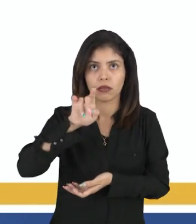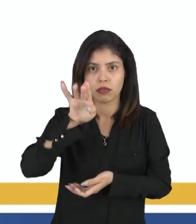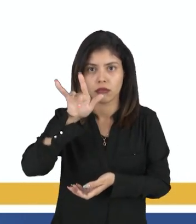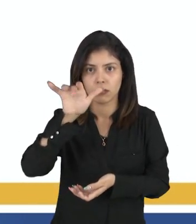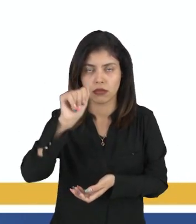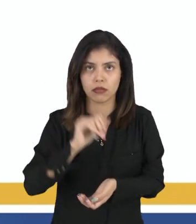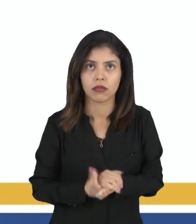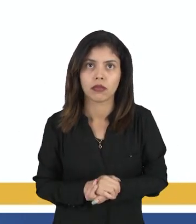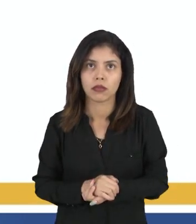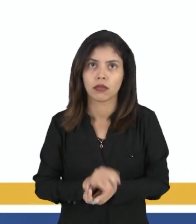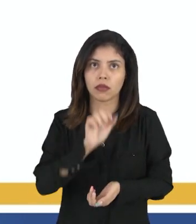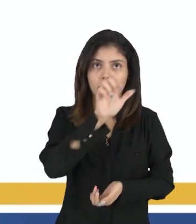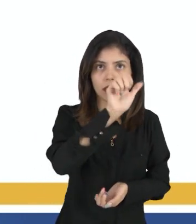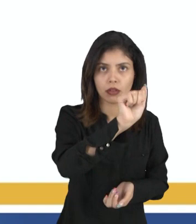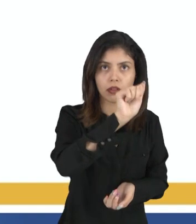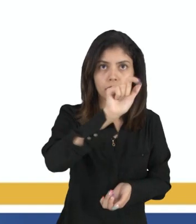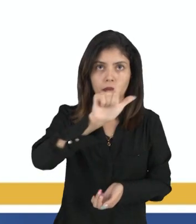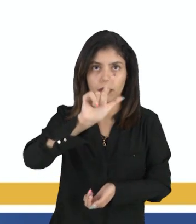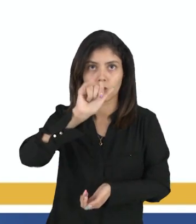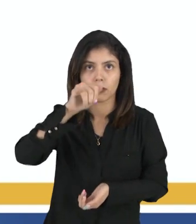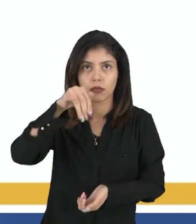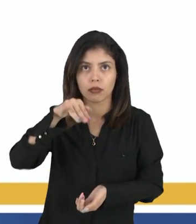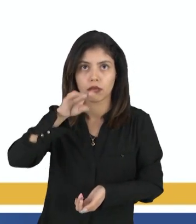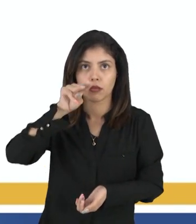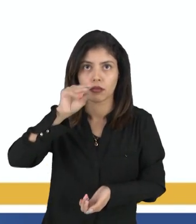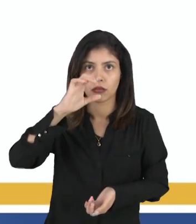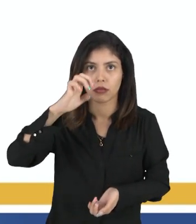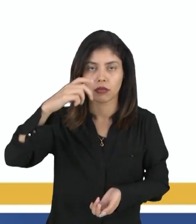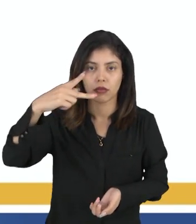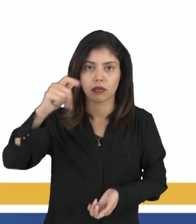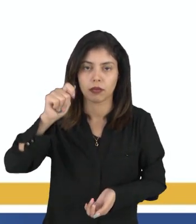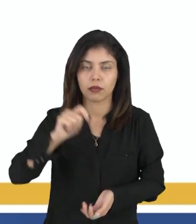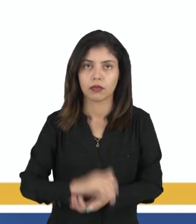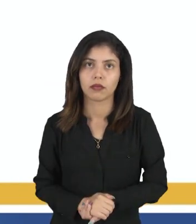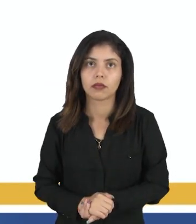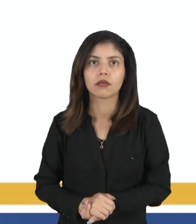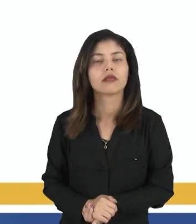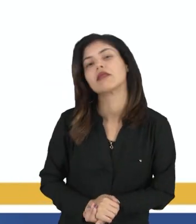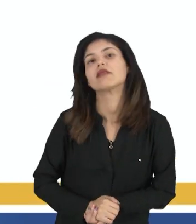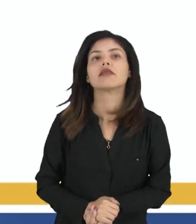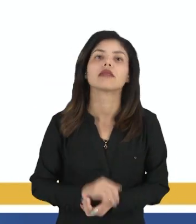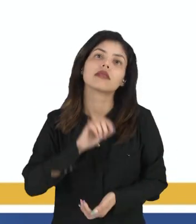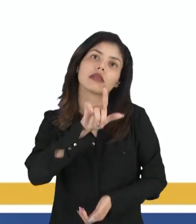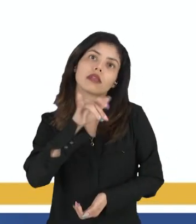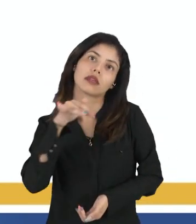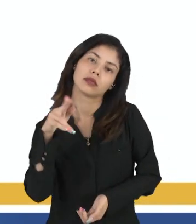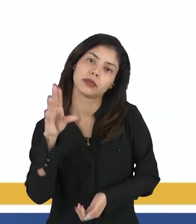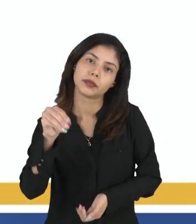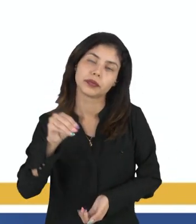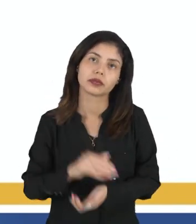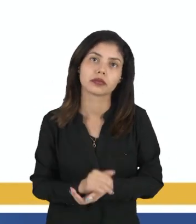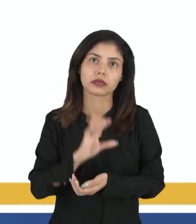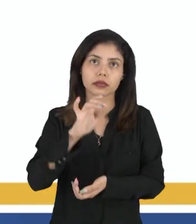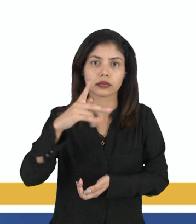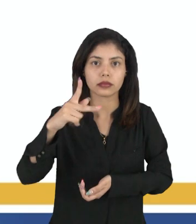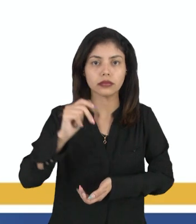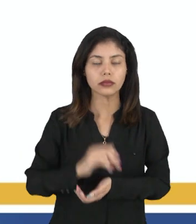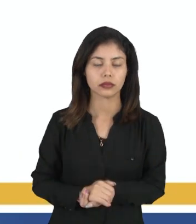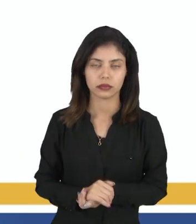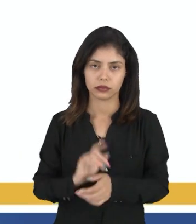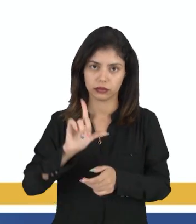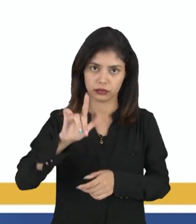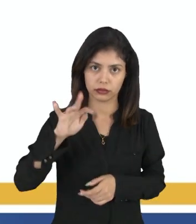nome científico da cebola? Tá ali do lado, ó, Allium cepa. Então vejam, Allium cepa tá em